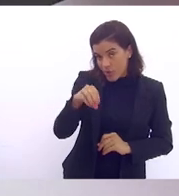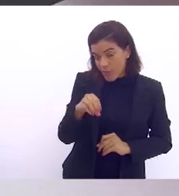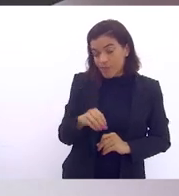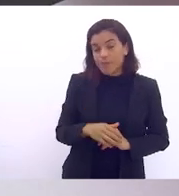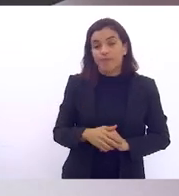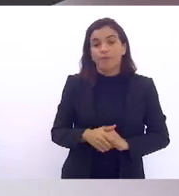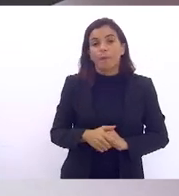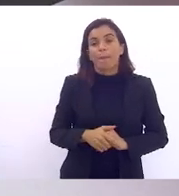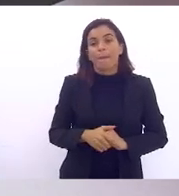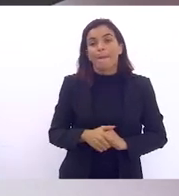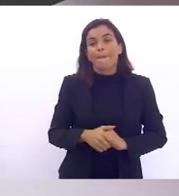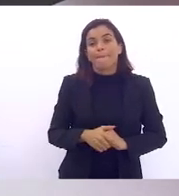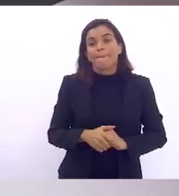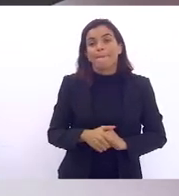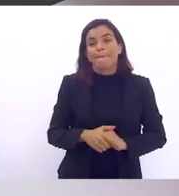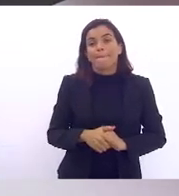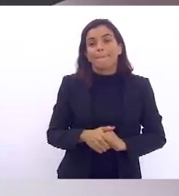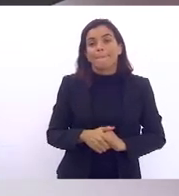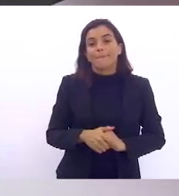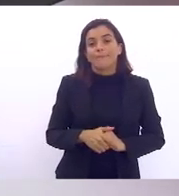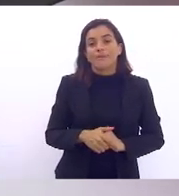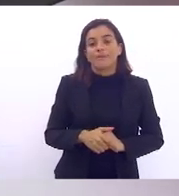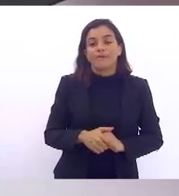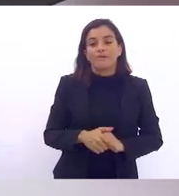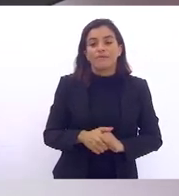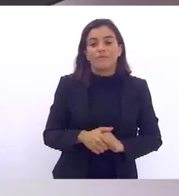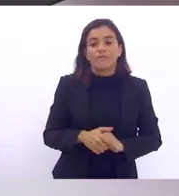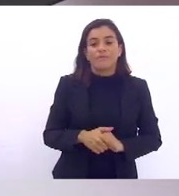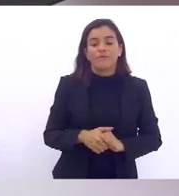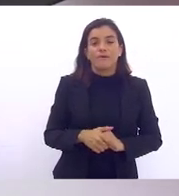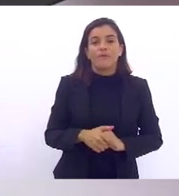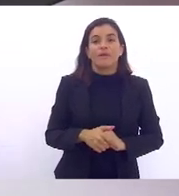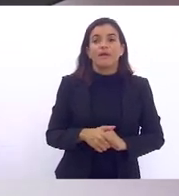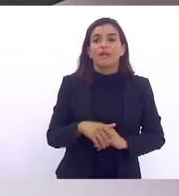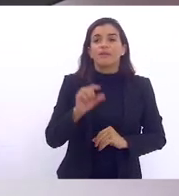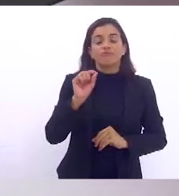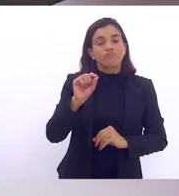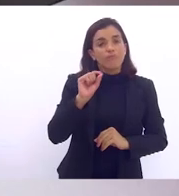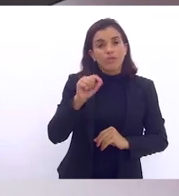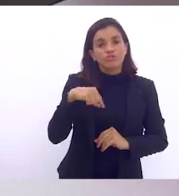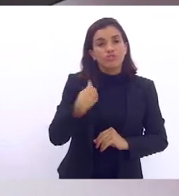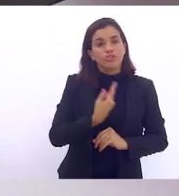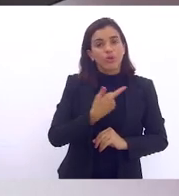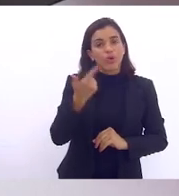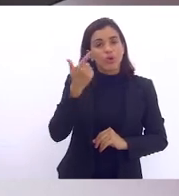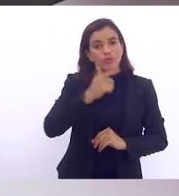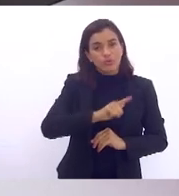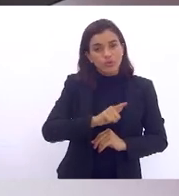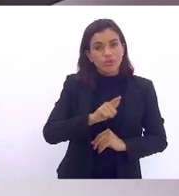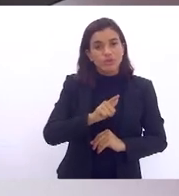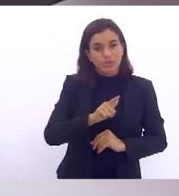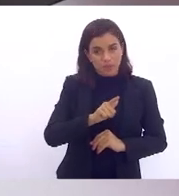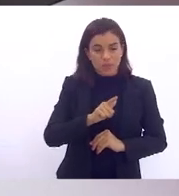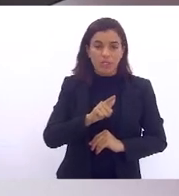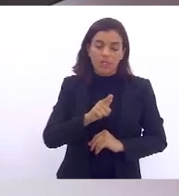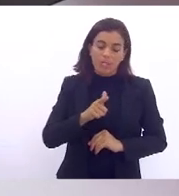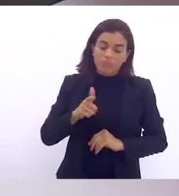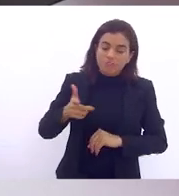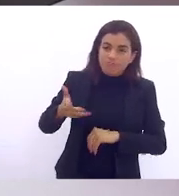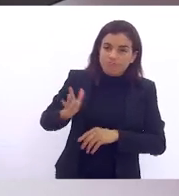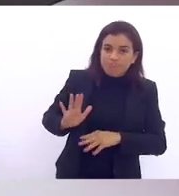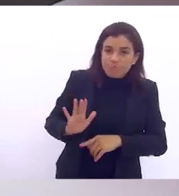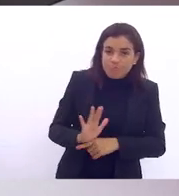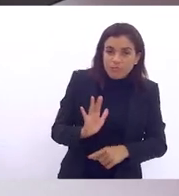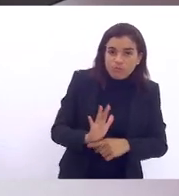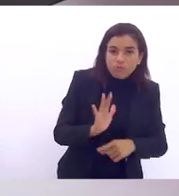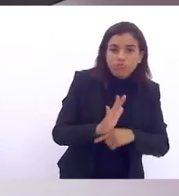e eh de Transparência para a população a fim de que nós possamos de alguma forma também colaborar pro aperfeiçoamento